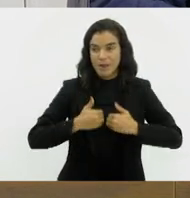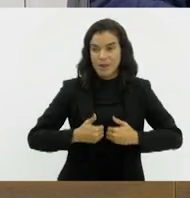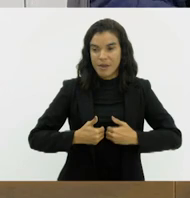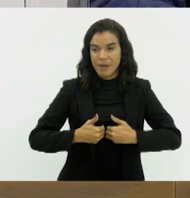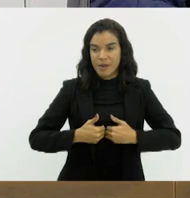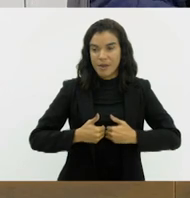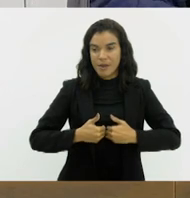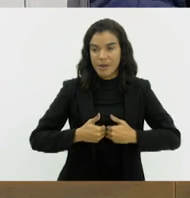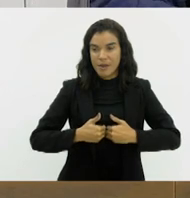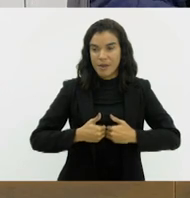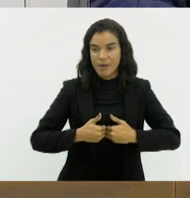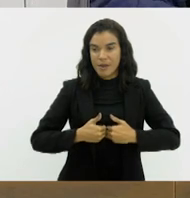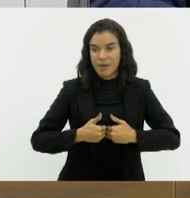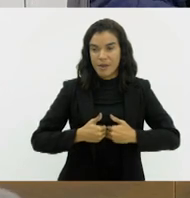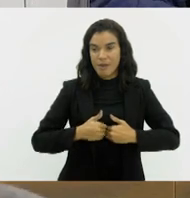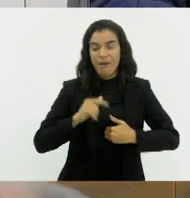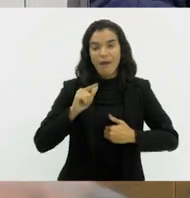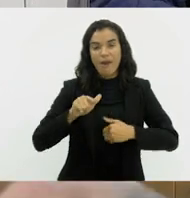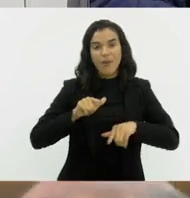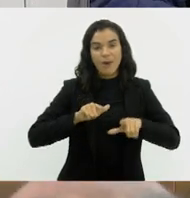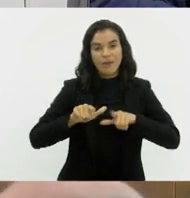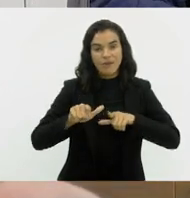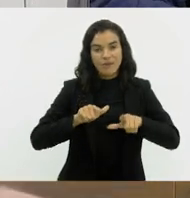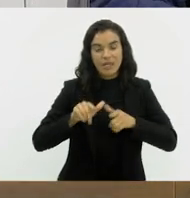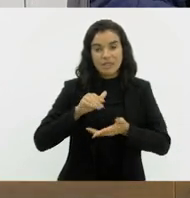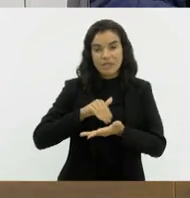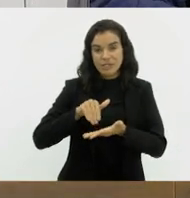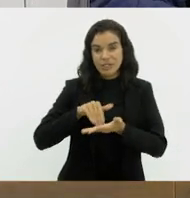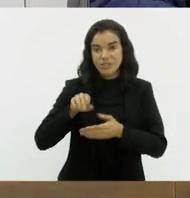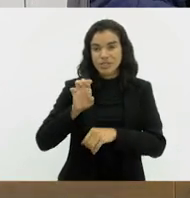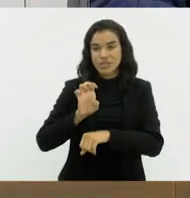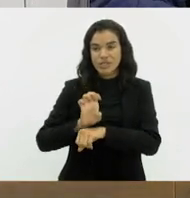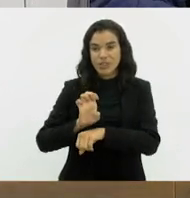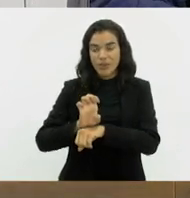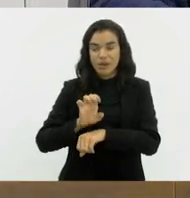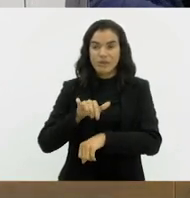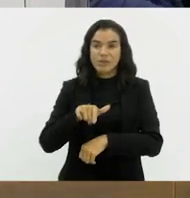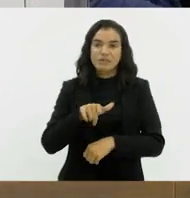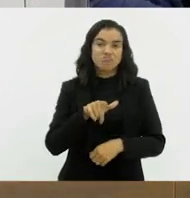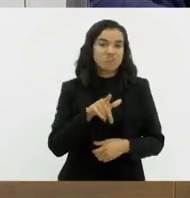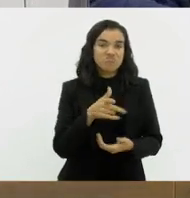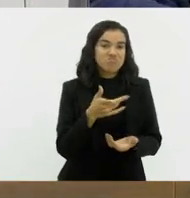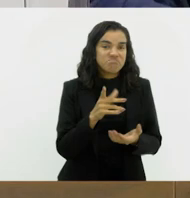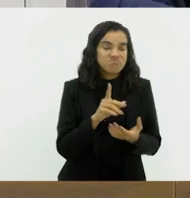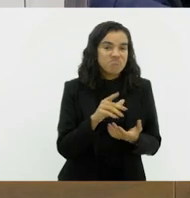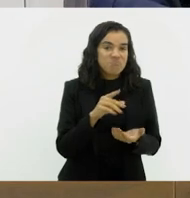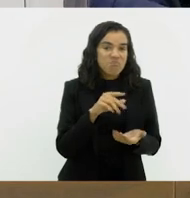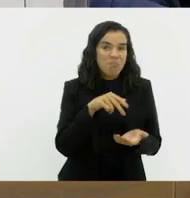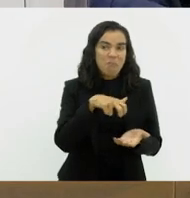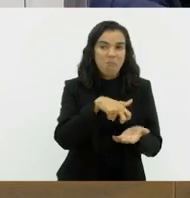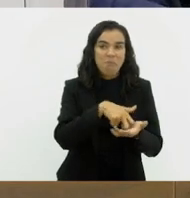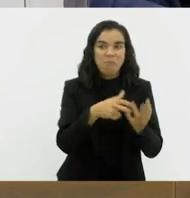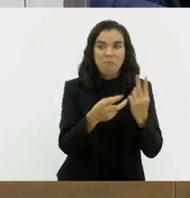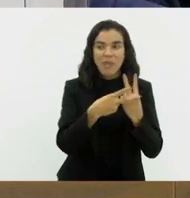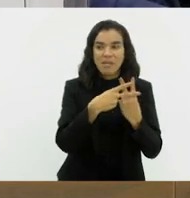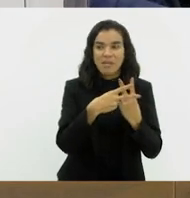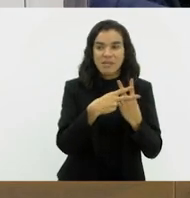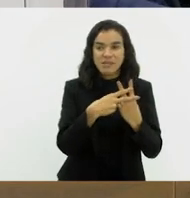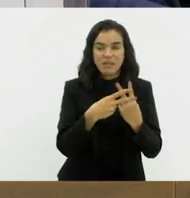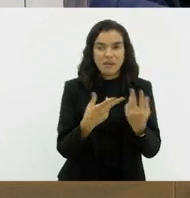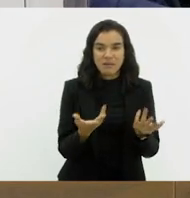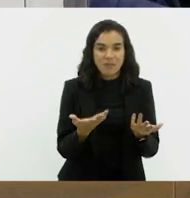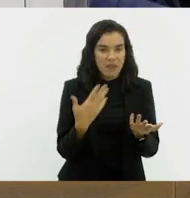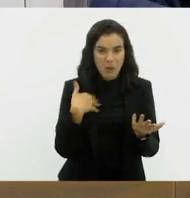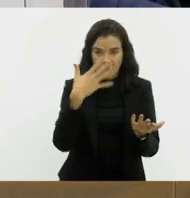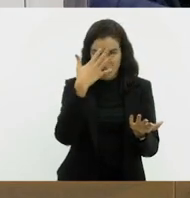é uma atividade da Secretaria Estadual de Administração Penitenciária? Eu não entendo. Eu realmente